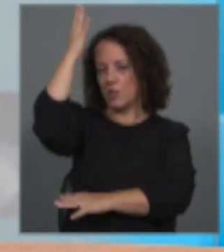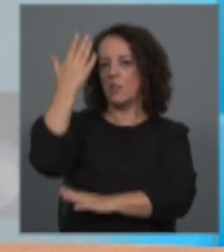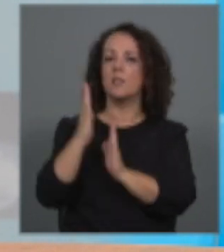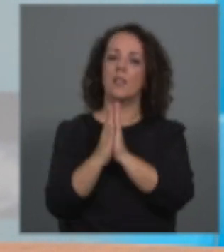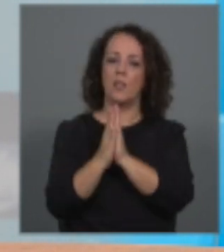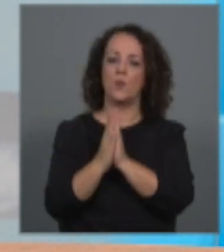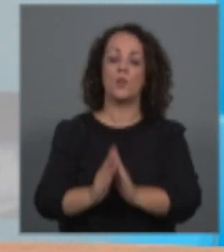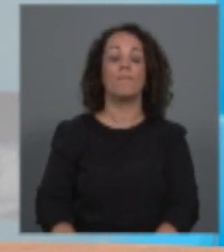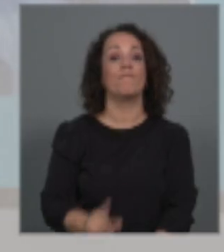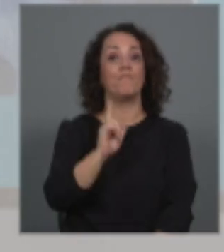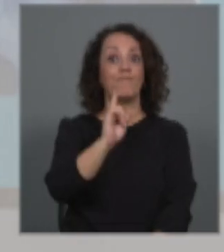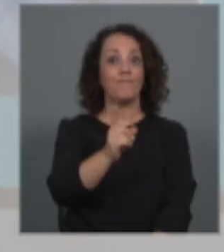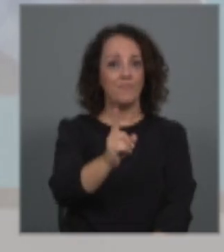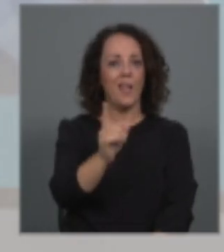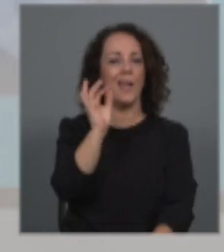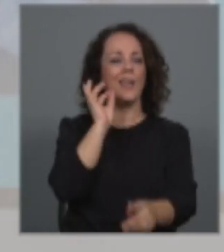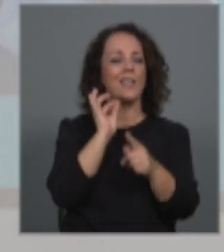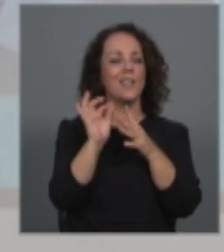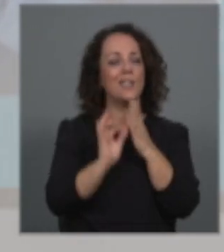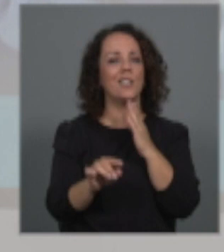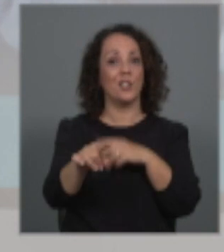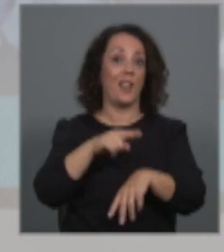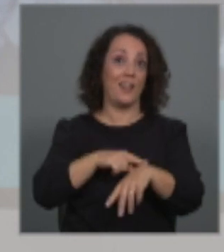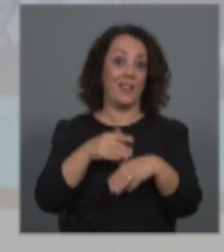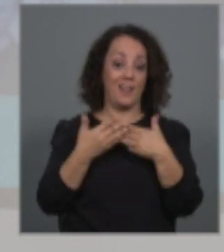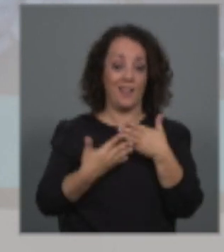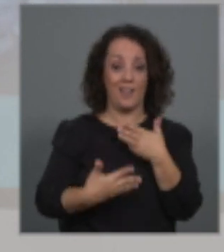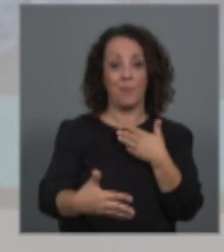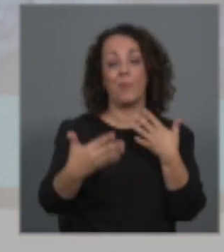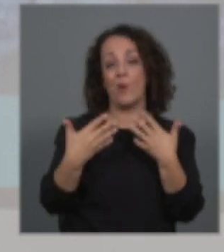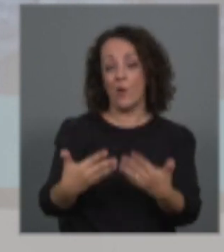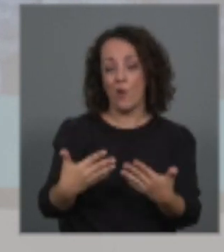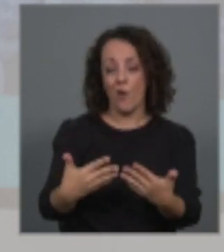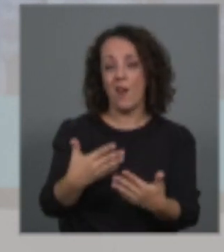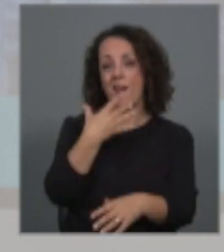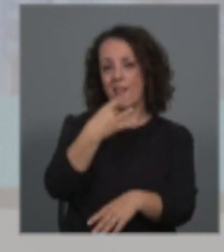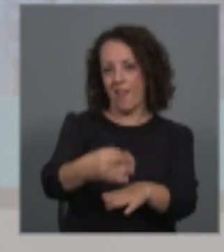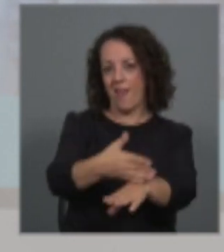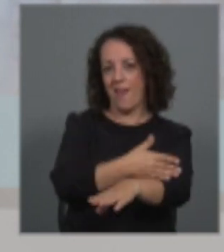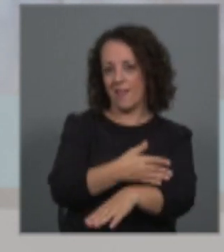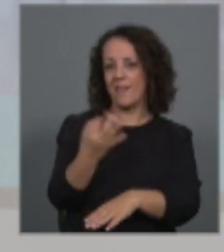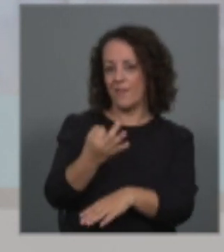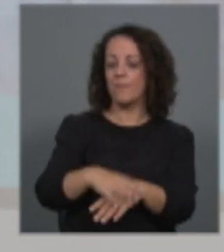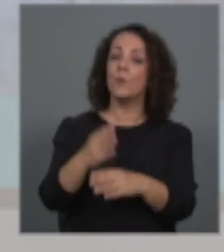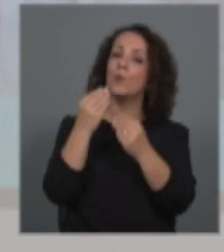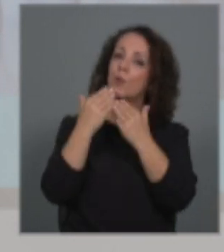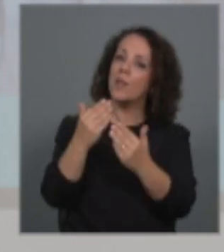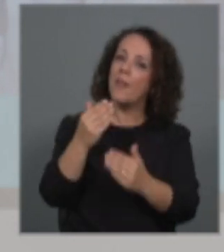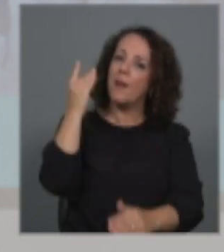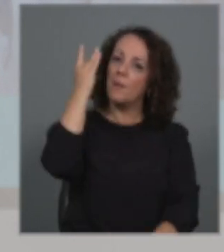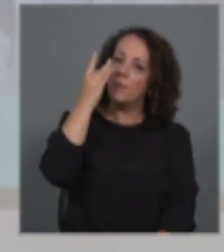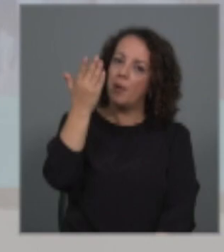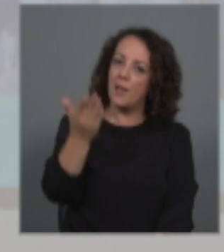E essa é precisamente a característica deste tempo que vivemos, do Advento. Do Advento. Muito obrigado, Padre Armindo Vaz,